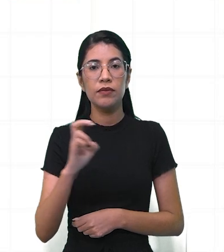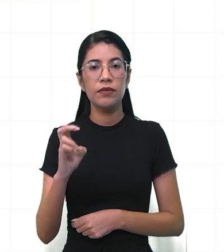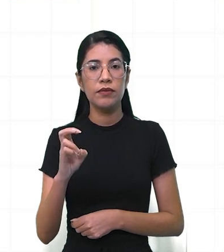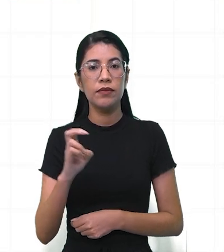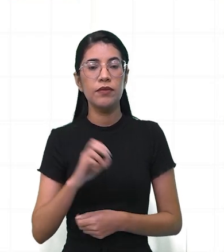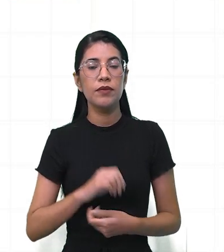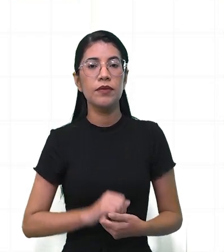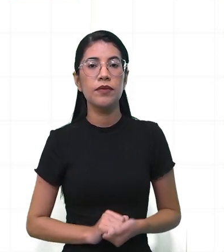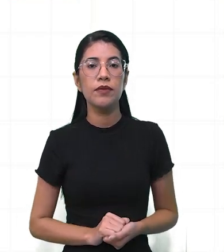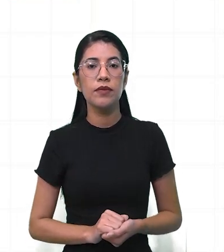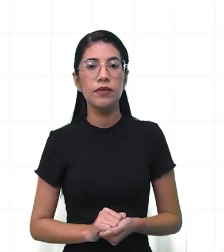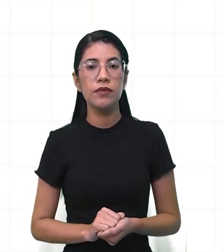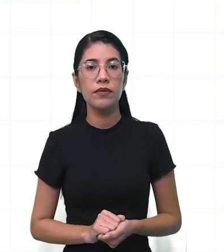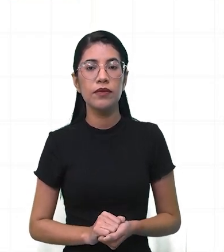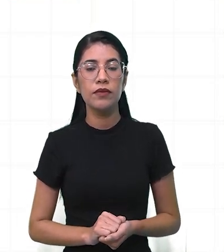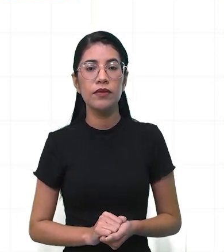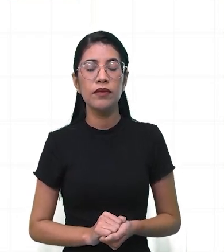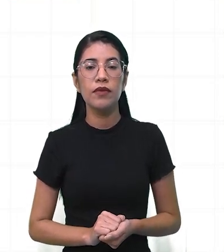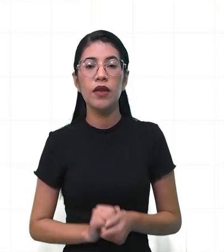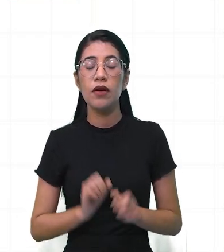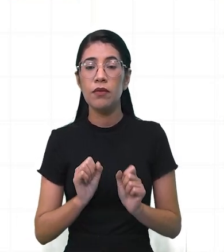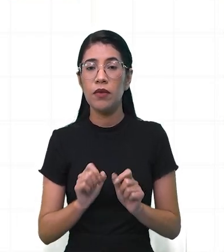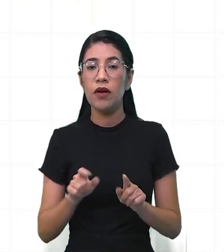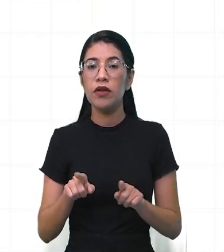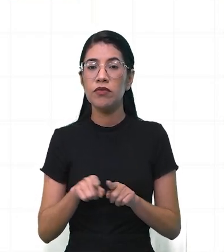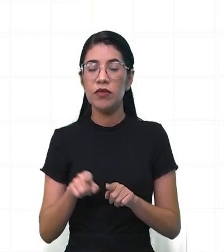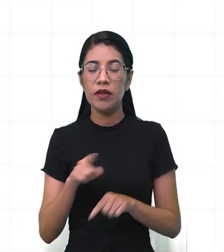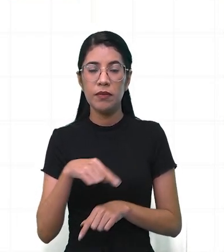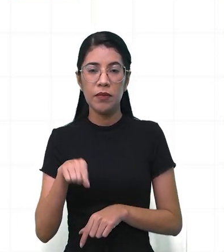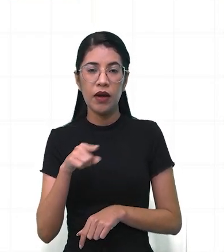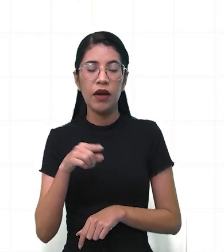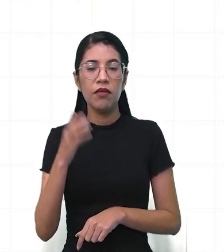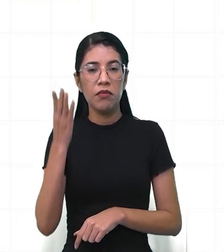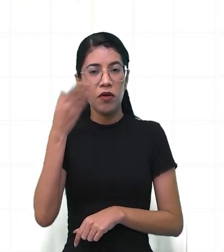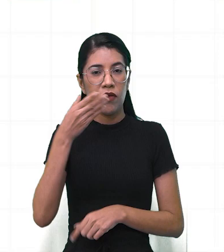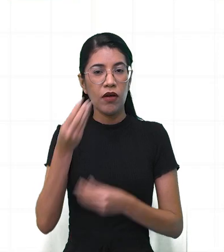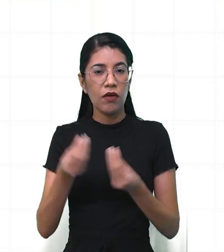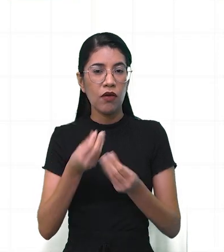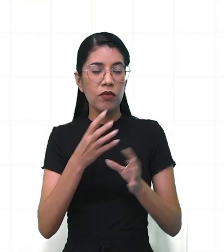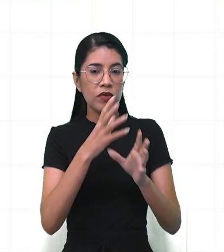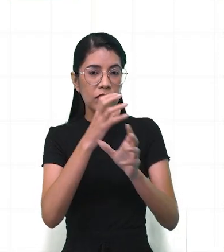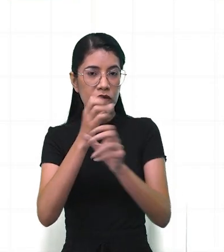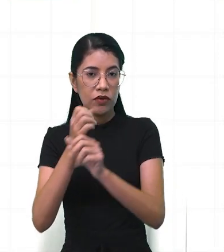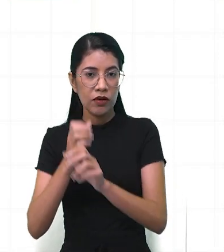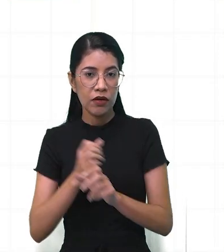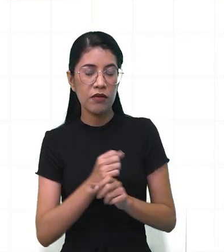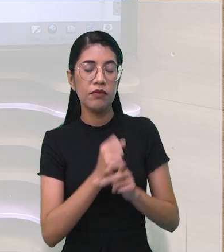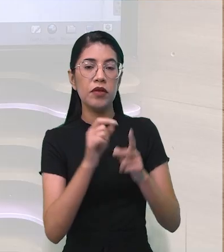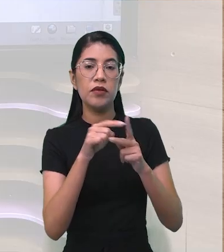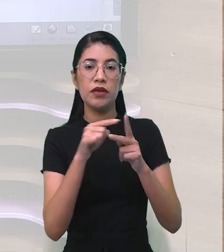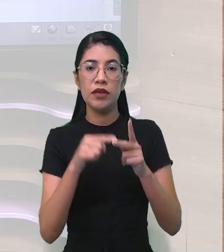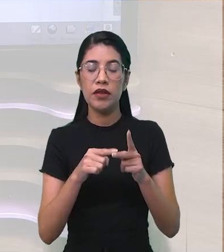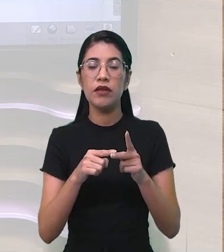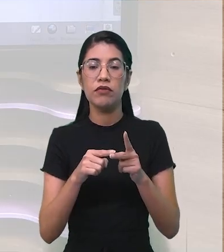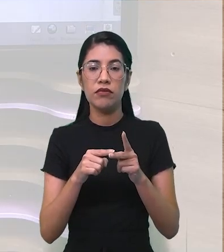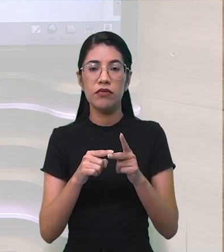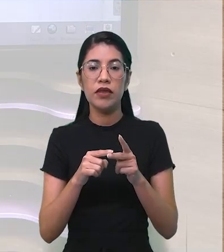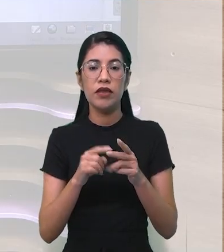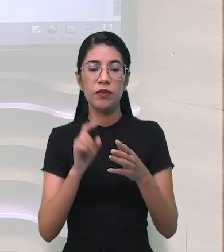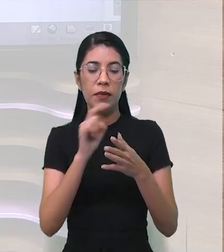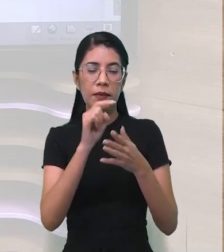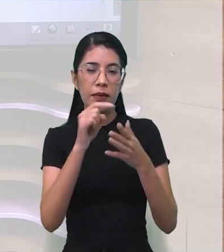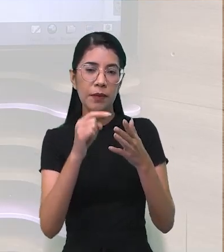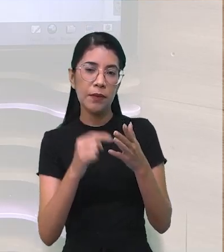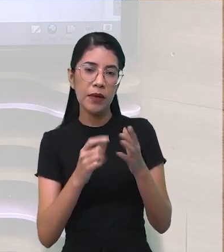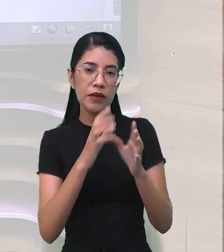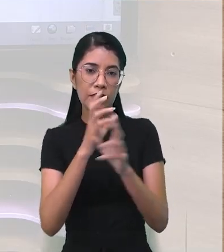igual a 55 graus. Você pode fazer a prova. Você pode somar todos esses ângulos aí. Então, soma de um por